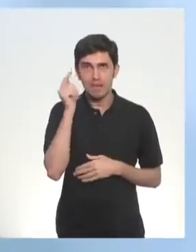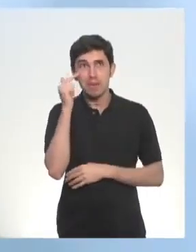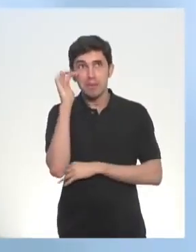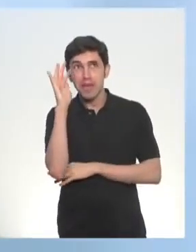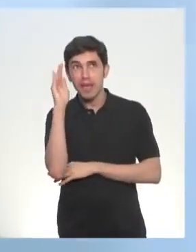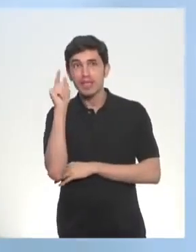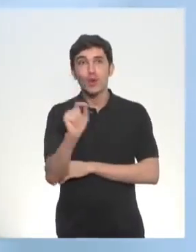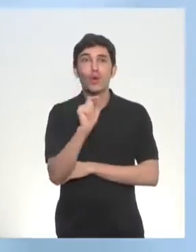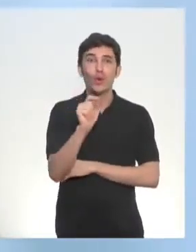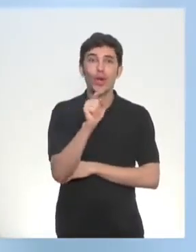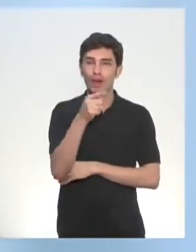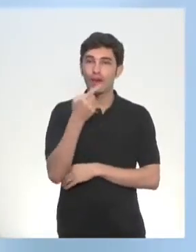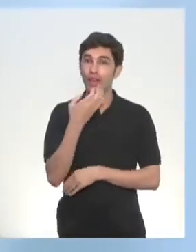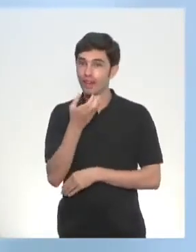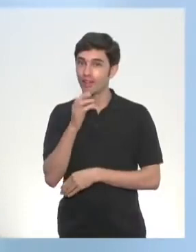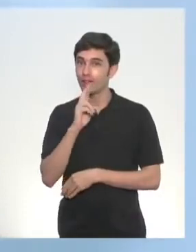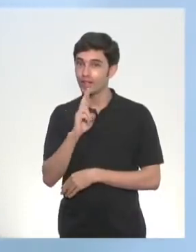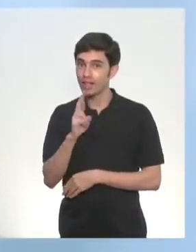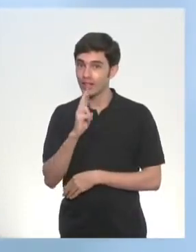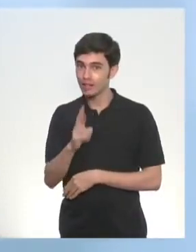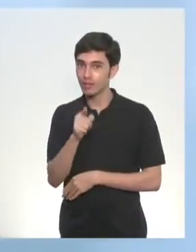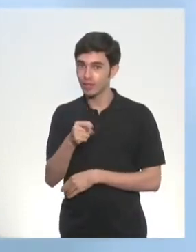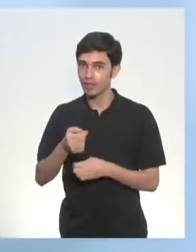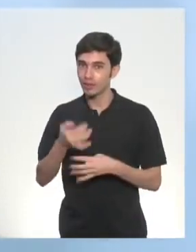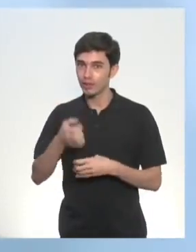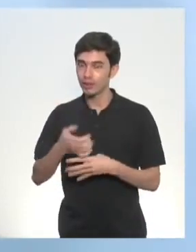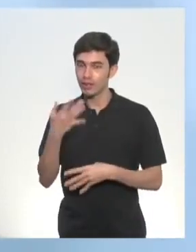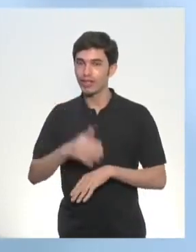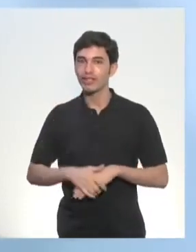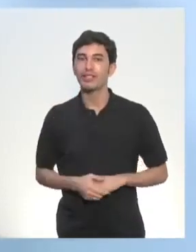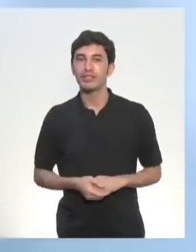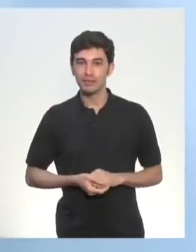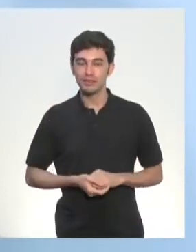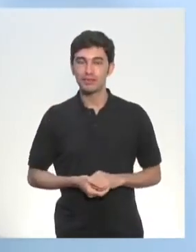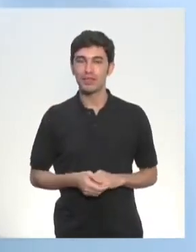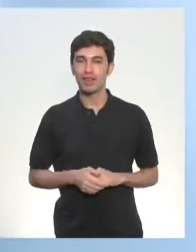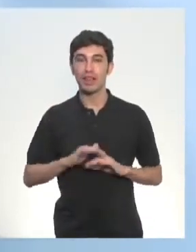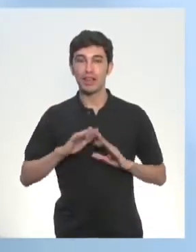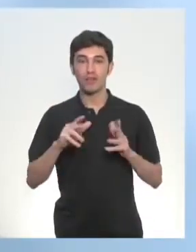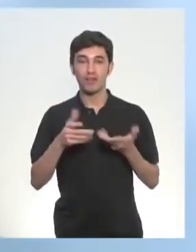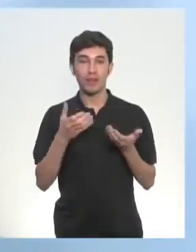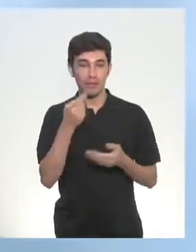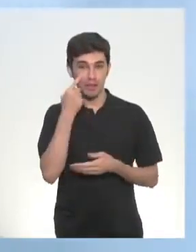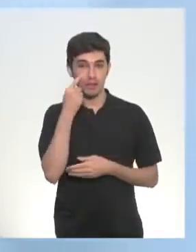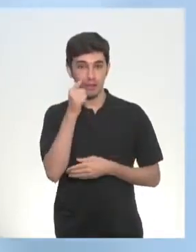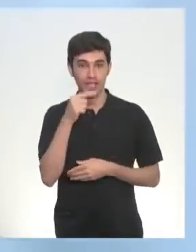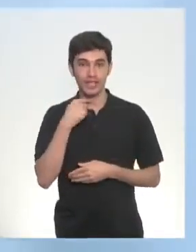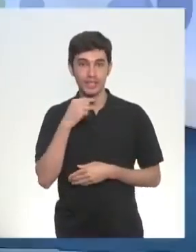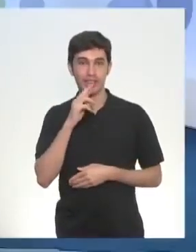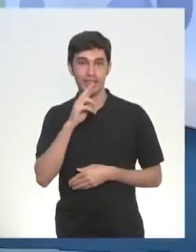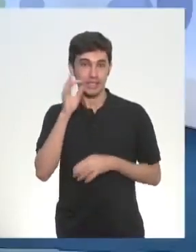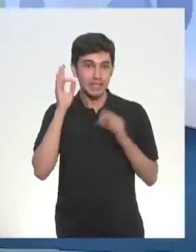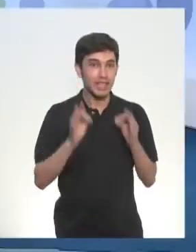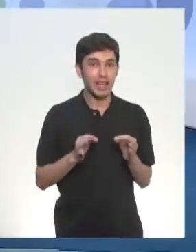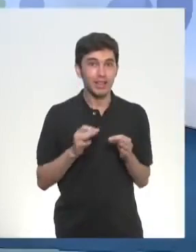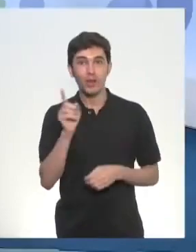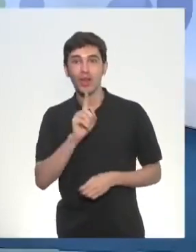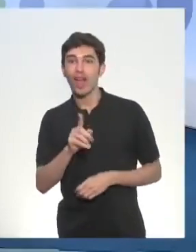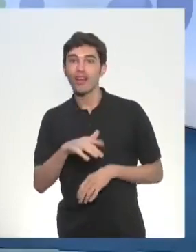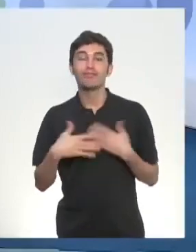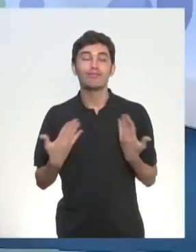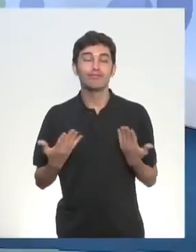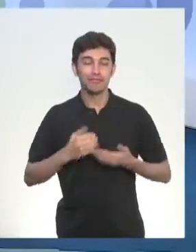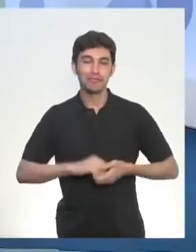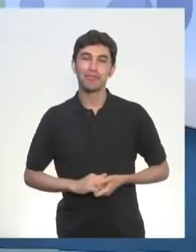aí. Eu quero todo mundo participando hoje aí, colocando aí, fazendo as previsões. Vamos ver quem acerta. Vamos lá. Vamos ver se if we